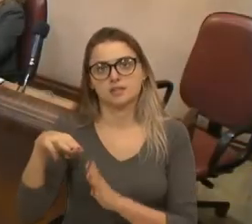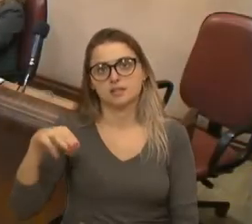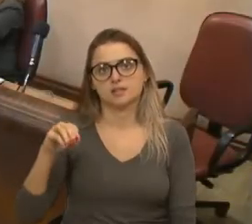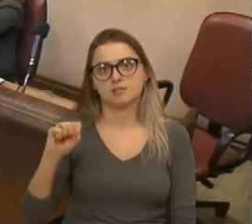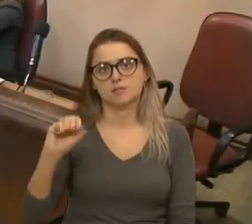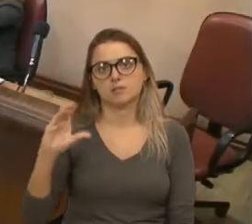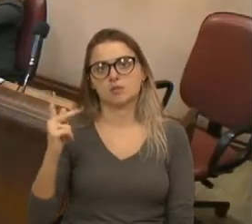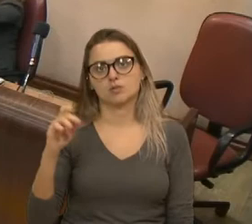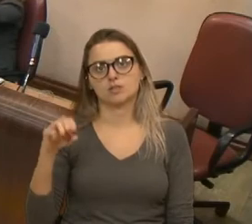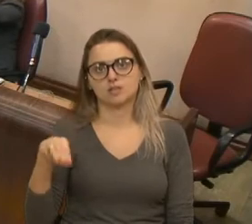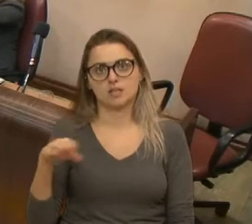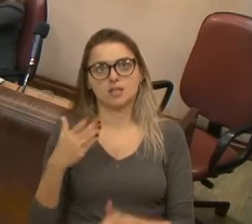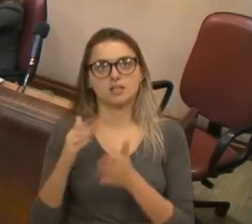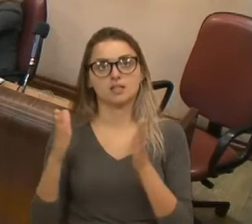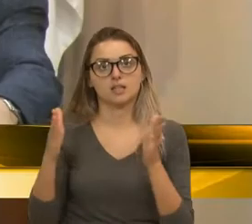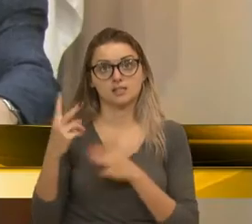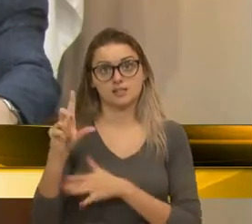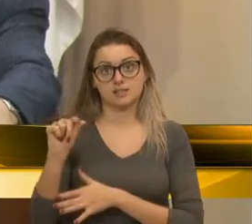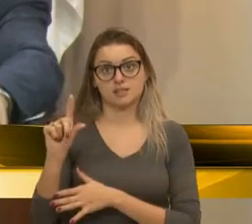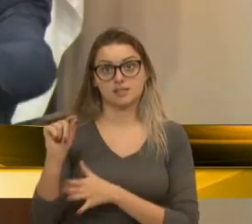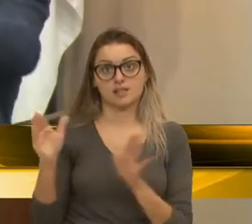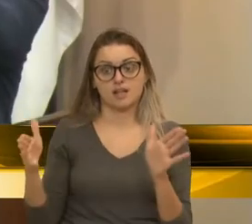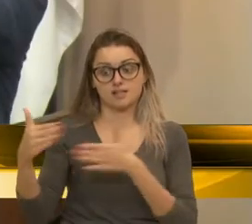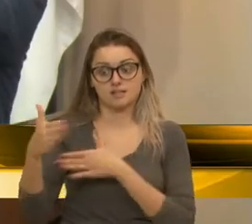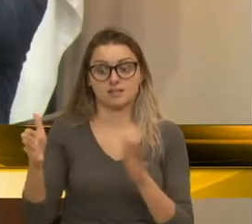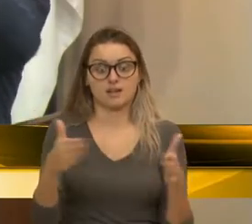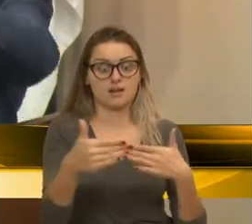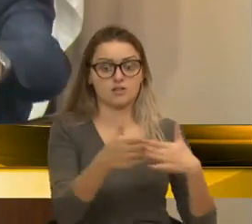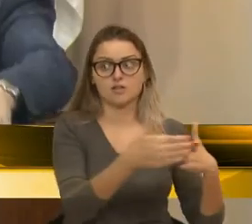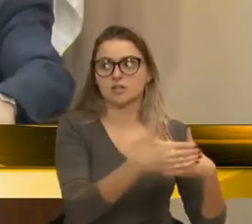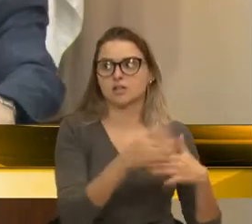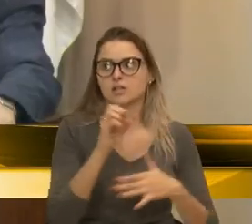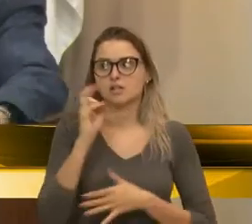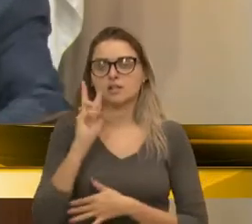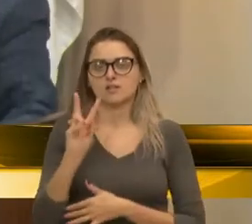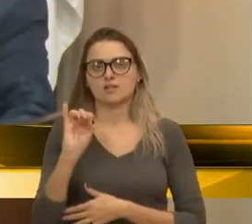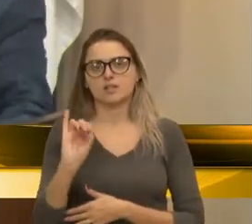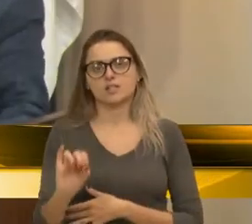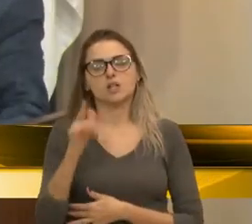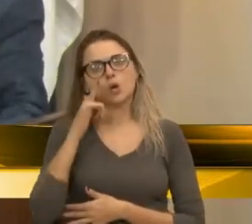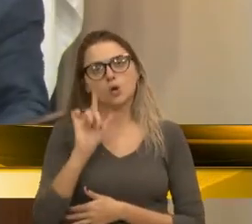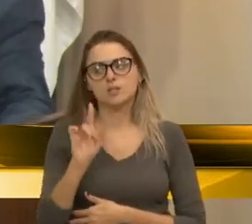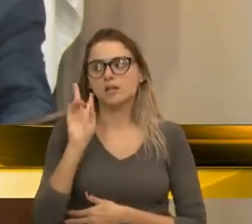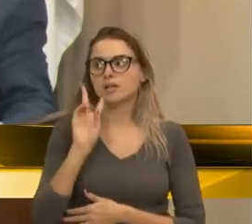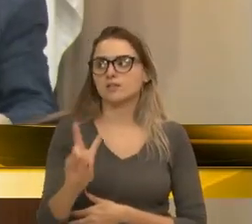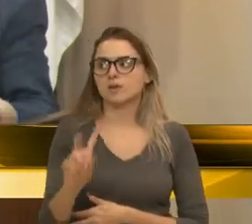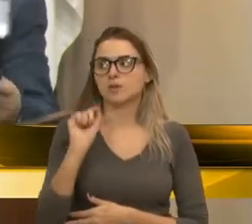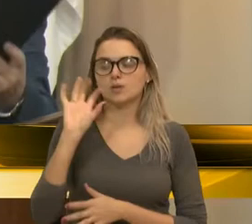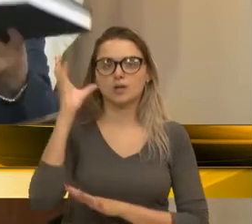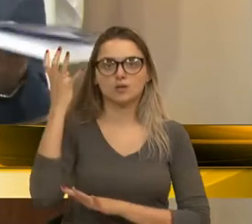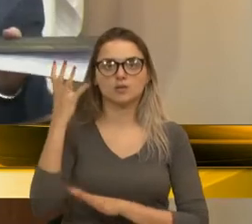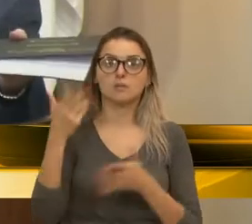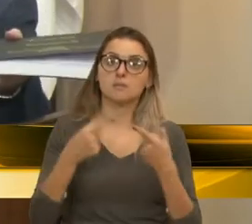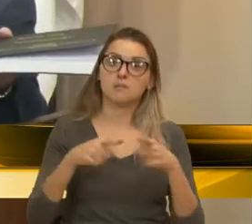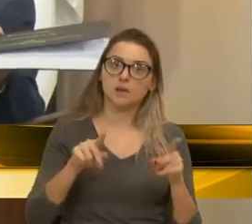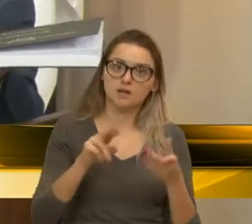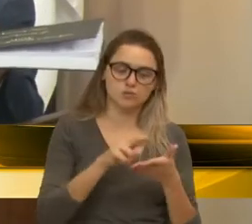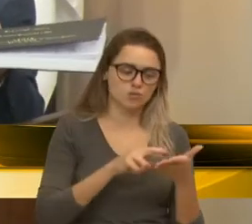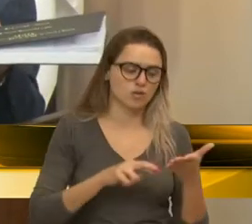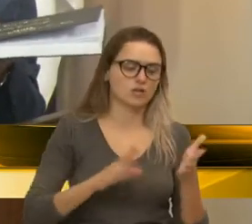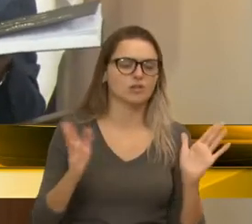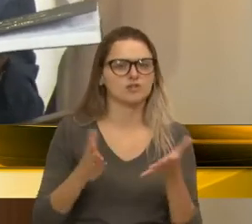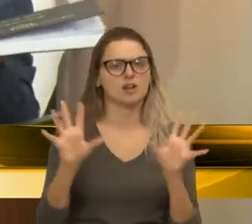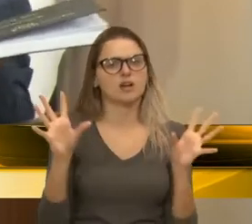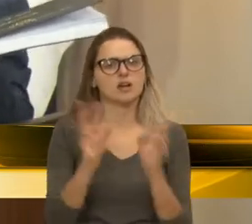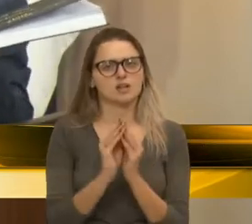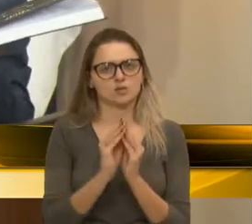da comissão, nas 10 caixas, ver se a gente tira alguma coisa dali, mas o relatório já é exemplificativo